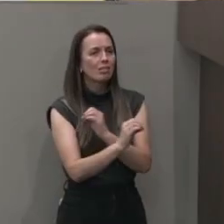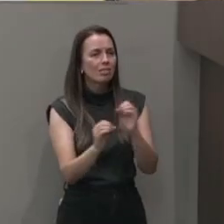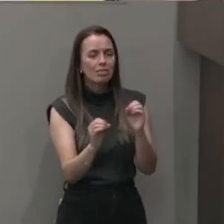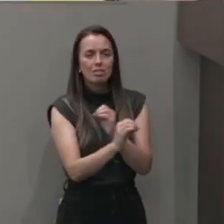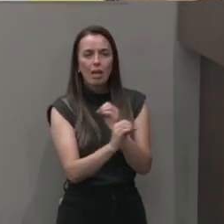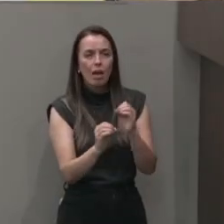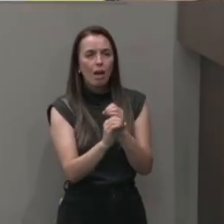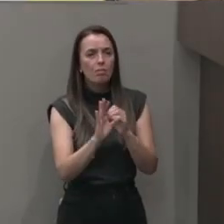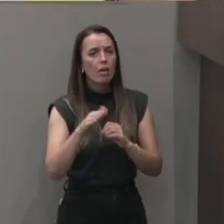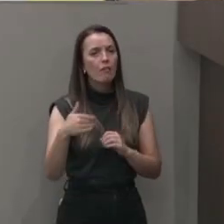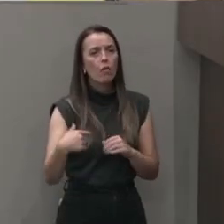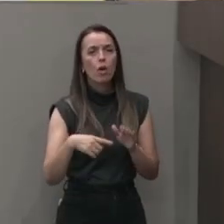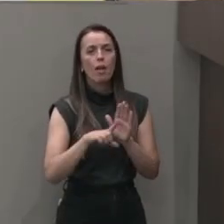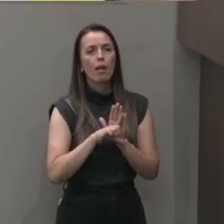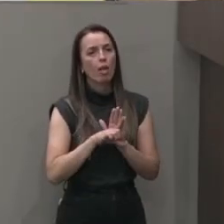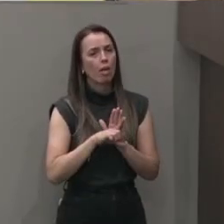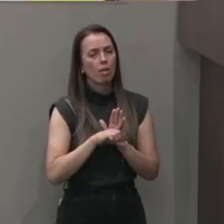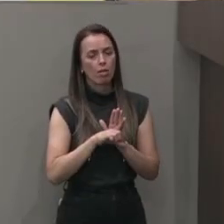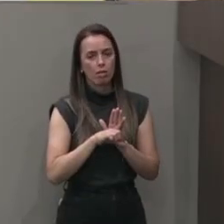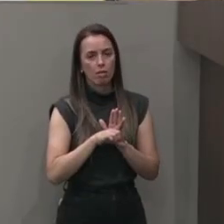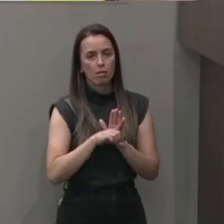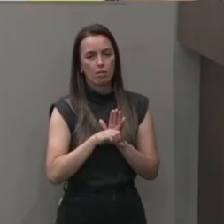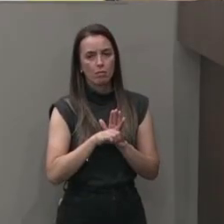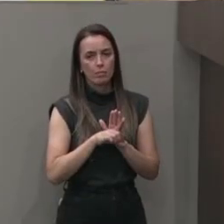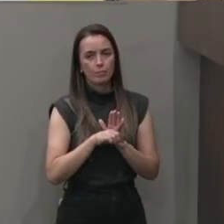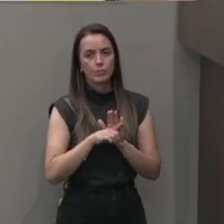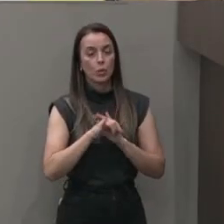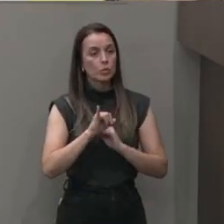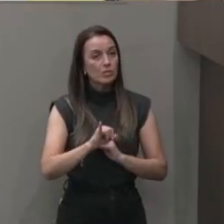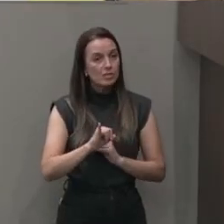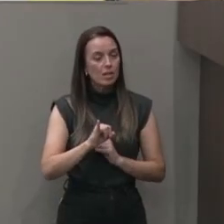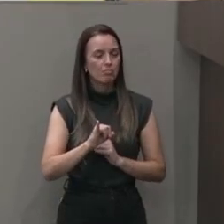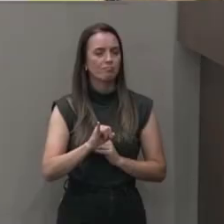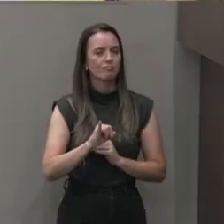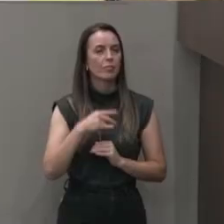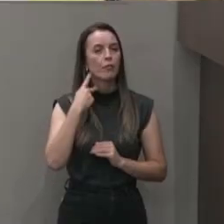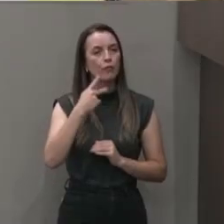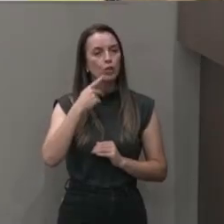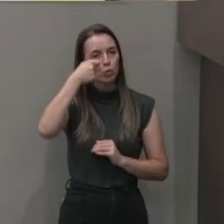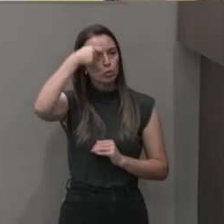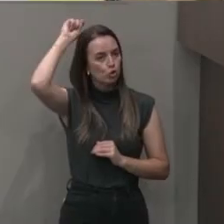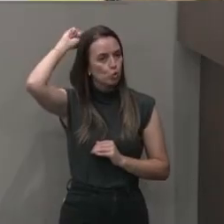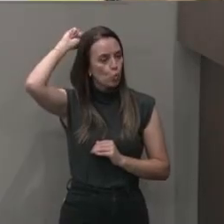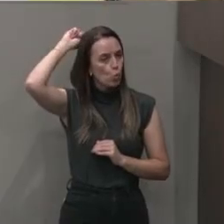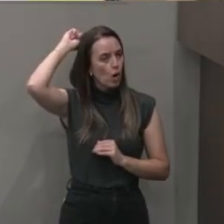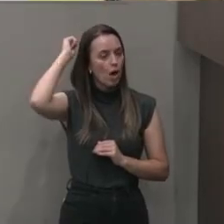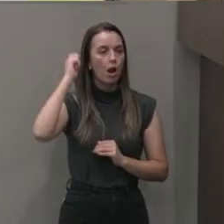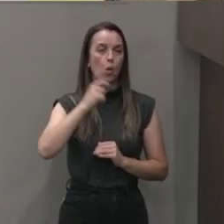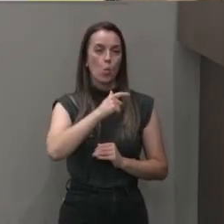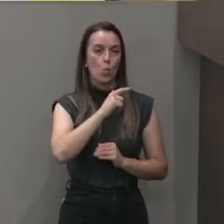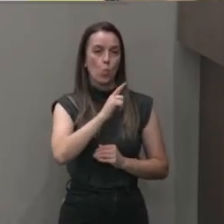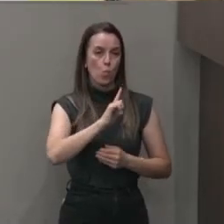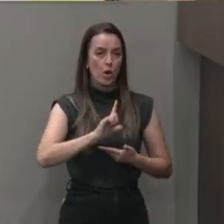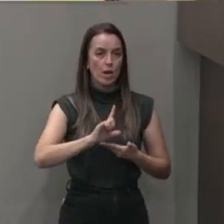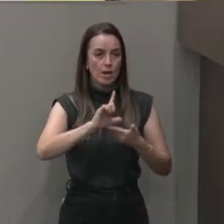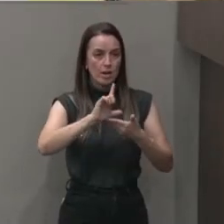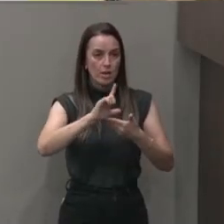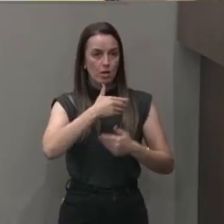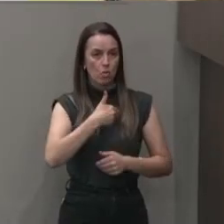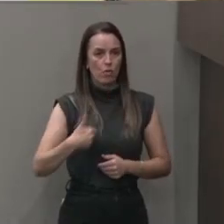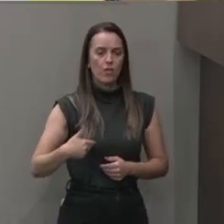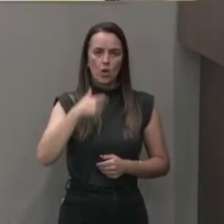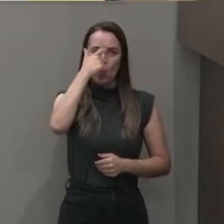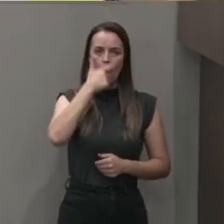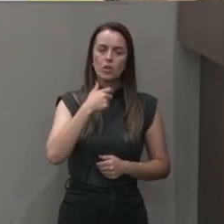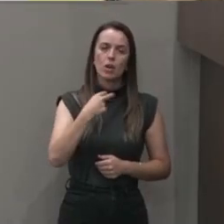ilegal. Pelo contrário, então, se o vereador João Pedro, líder do governo, acha que a gente não pode fazer esse tipo de emenda, eu acho que temos